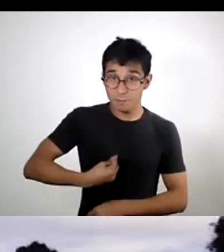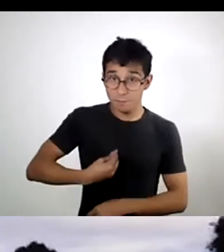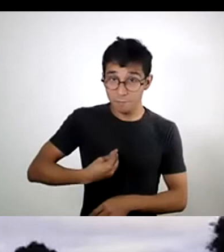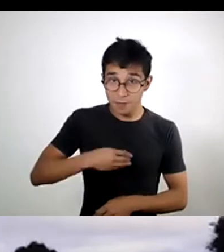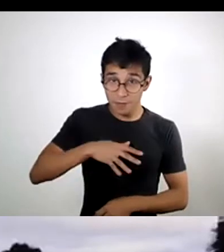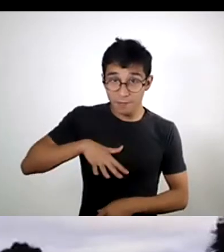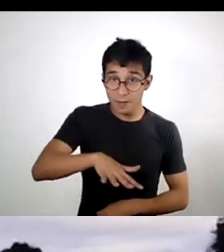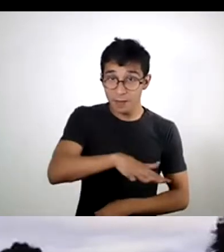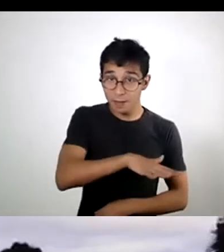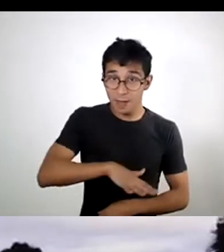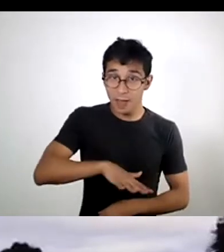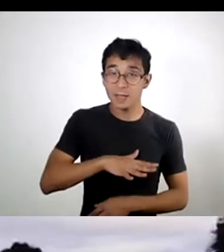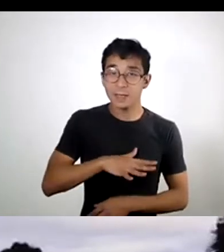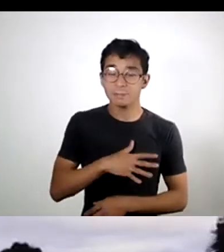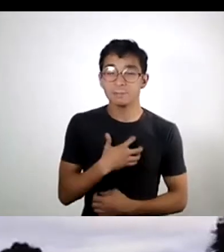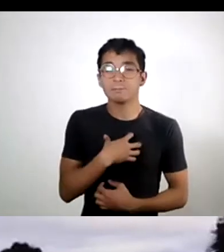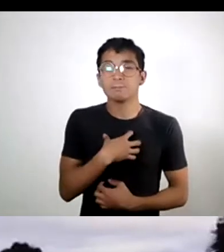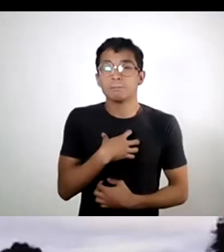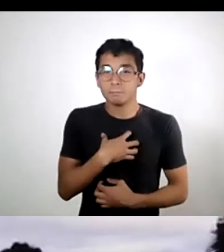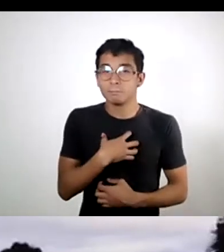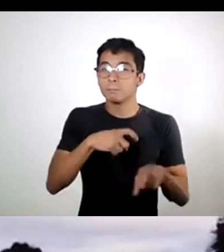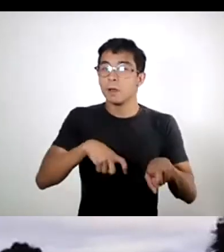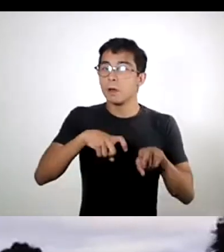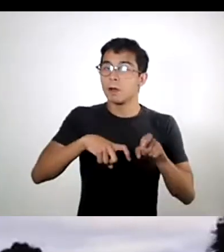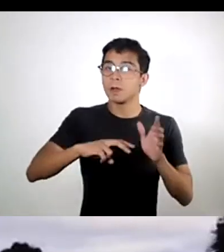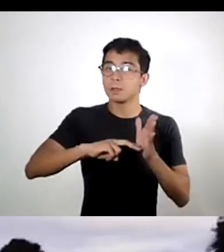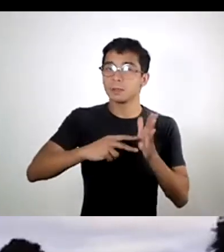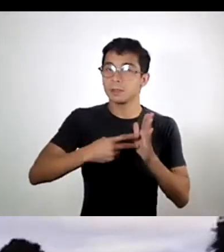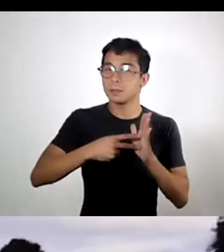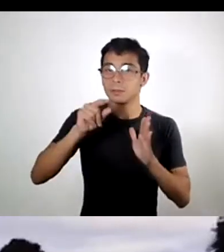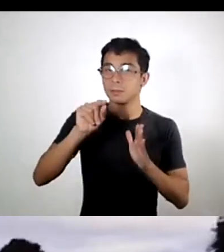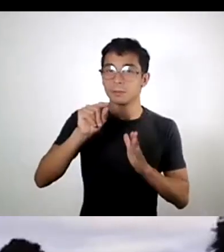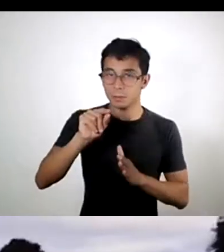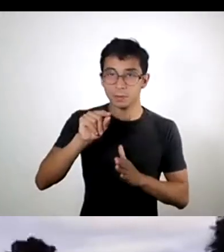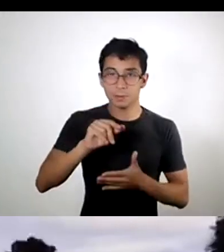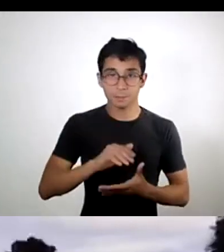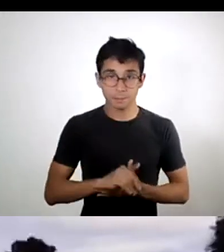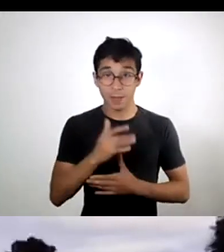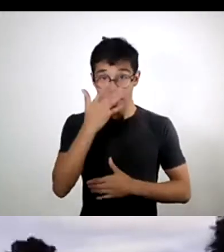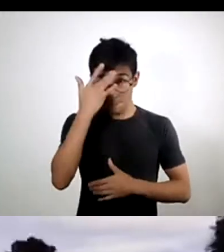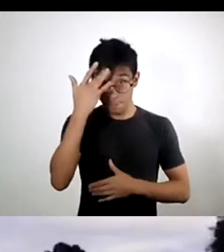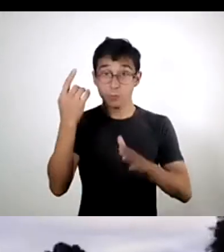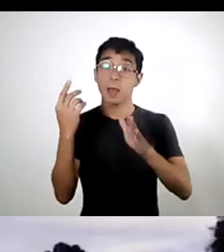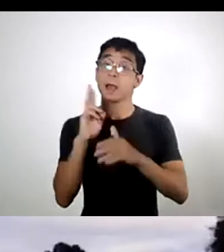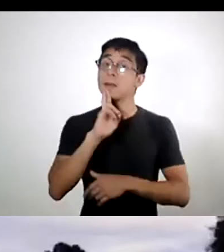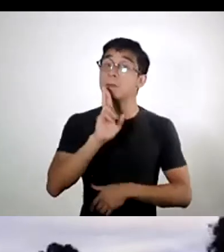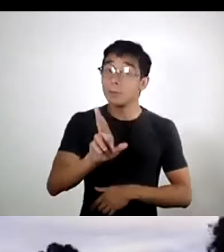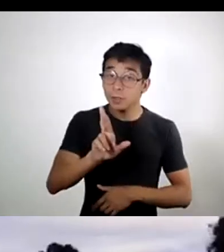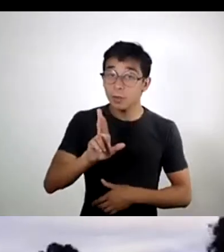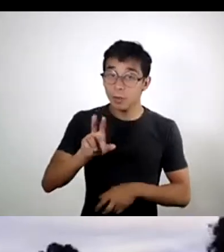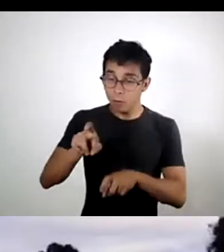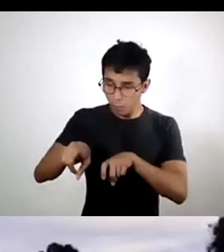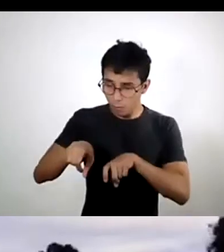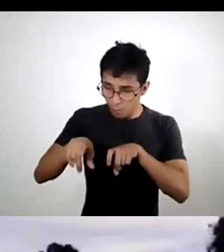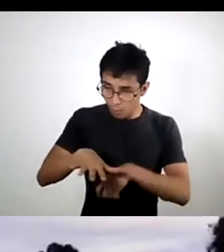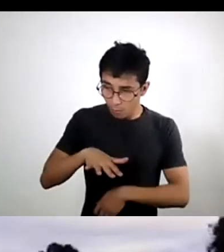Para os agricultores. E uma pessoa respondeu, roça é vida. Uma